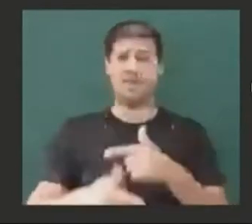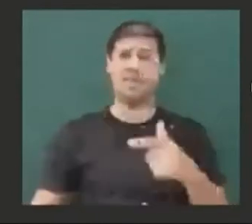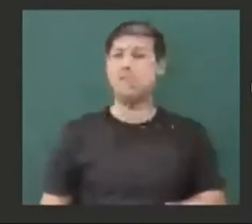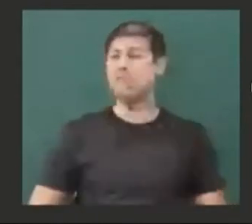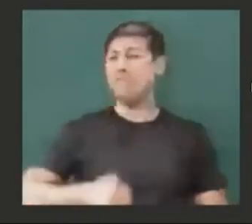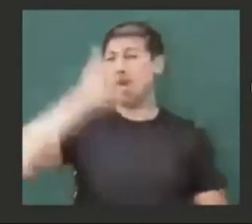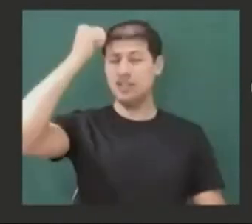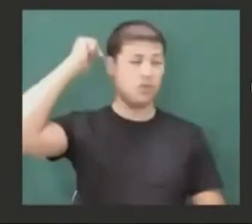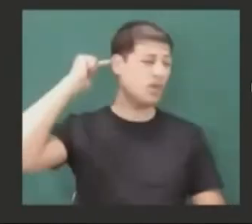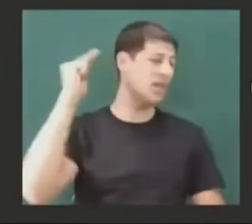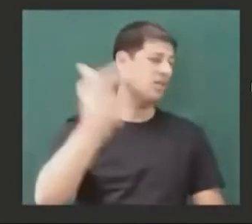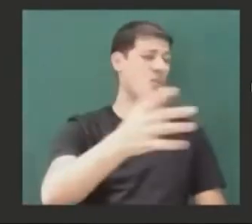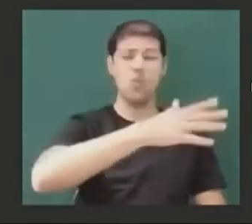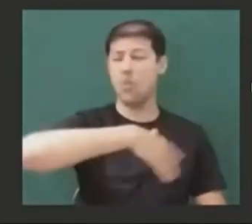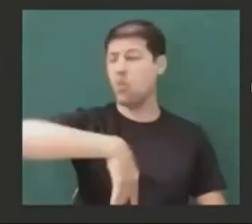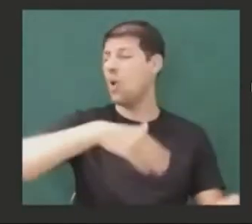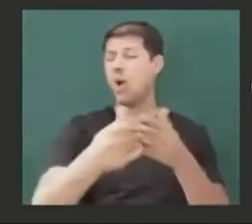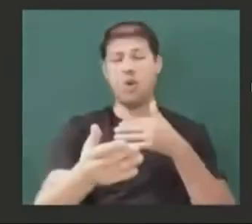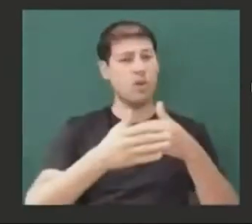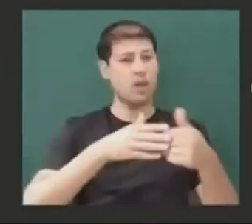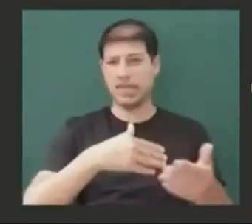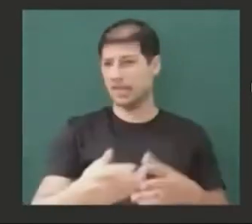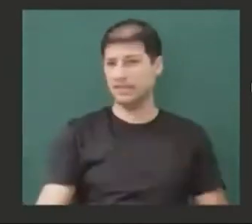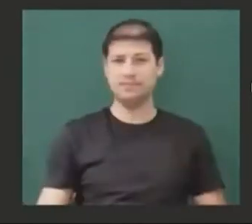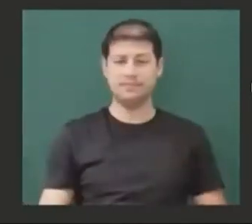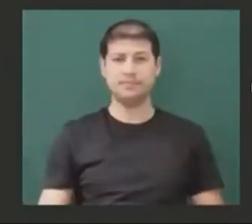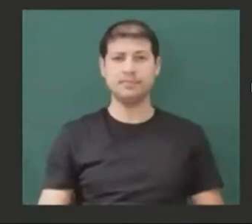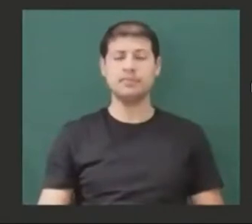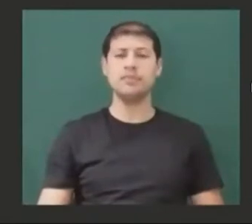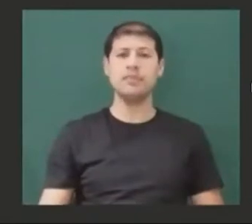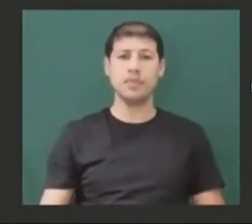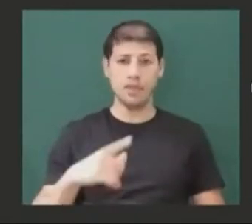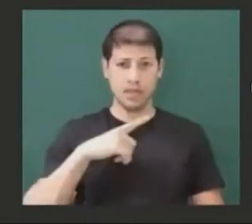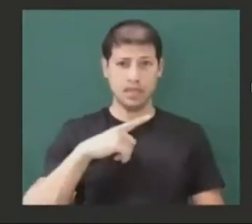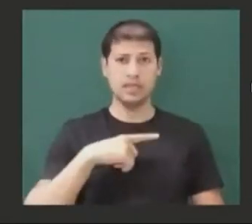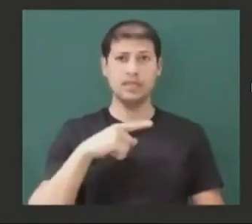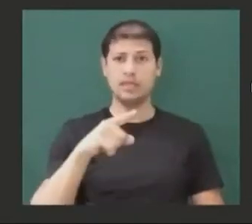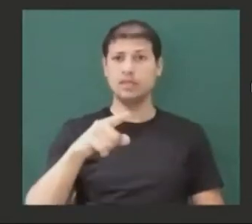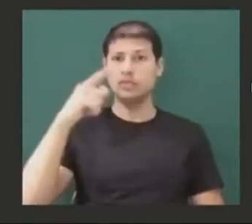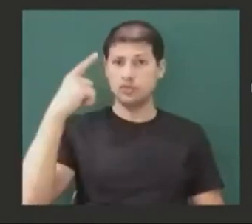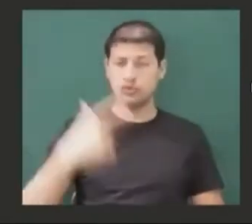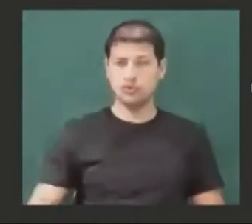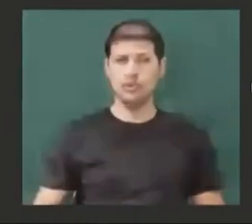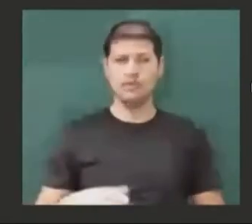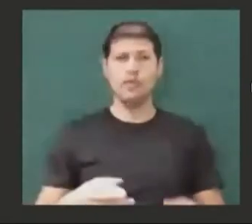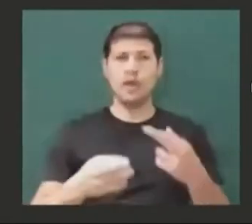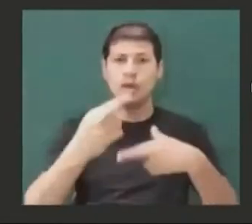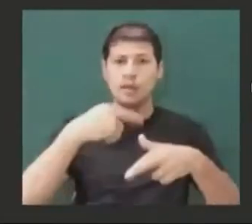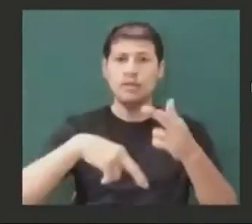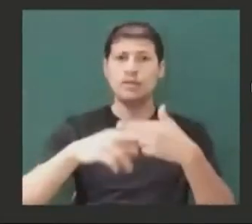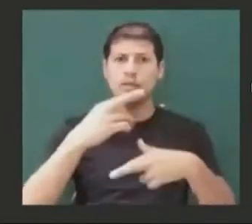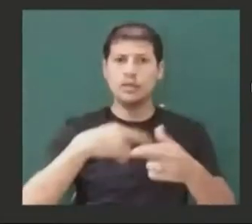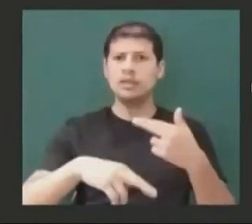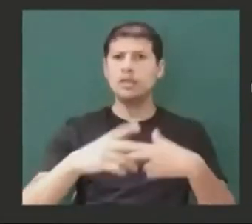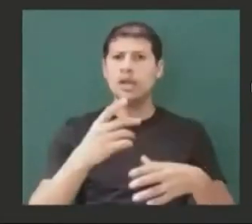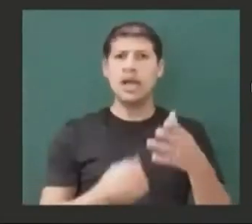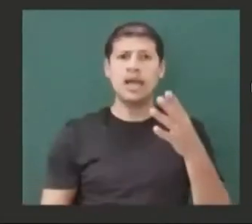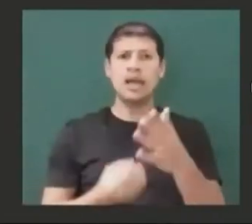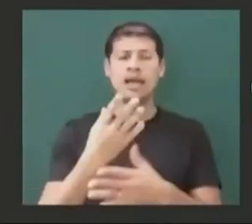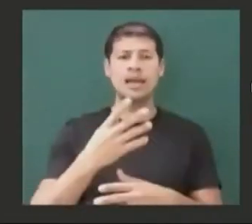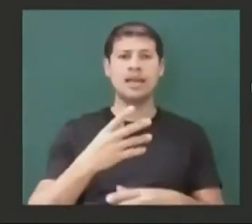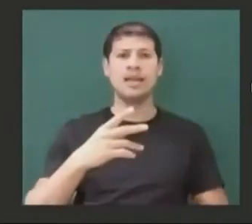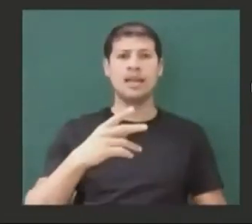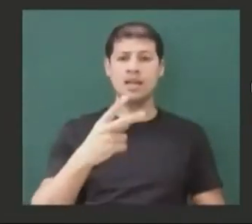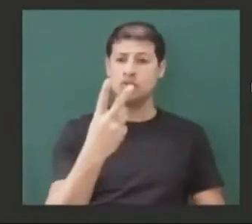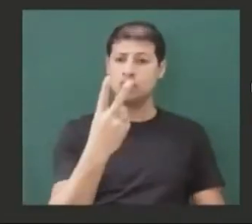abordagem de gerenciamento de resíduos. A reutilização cria mais de 200 vezes